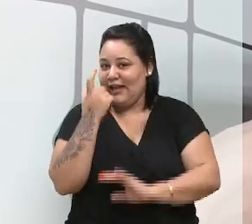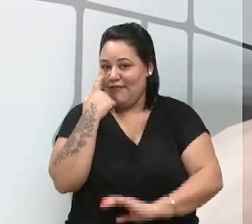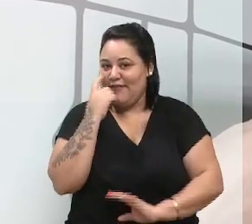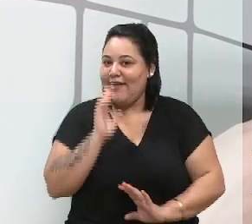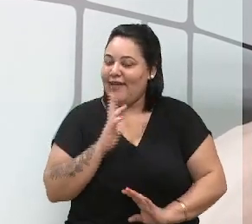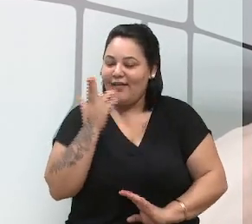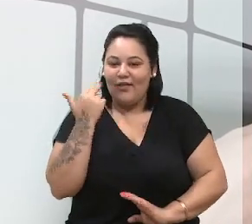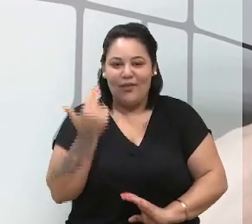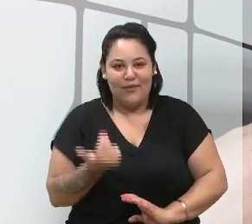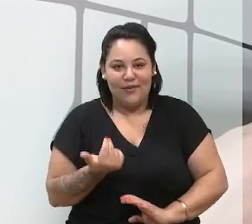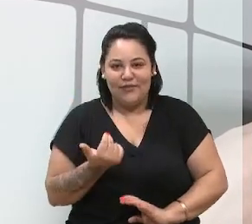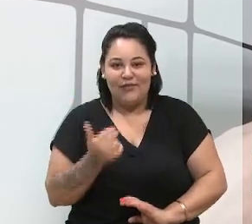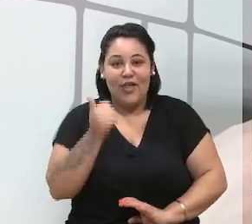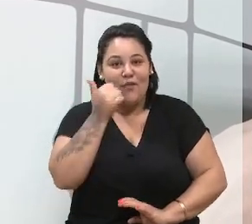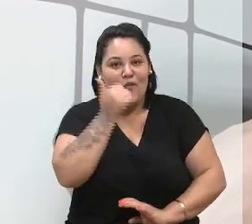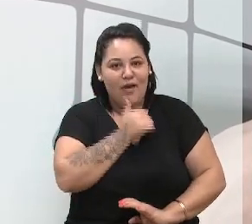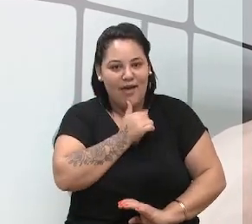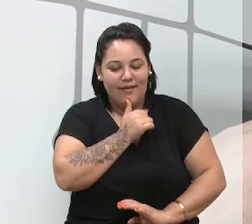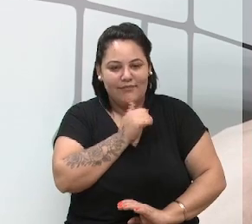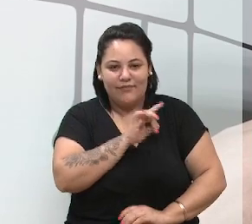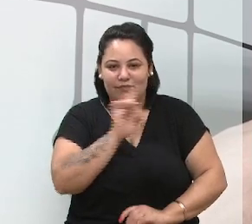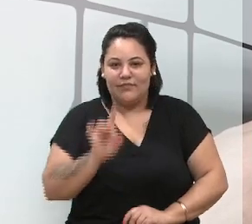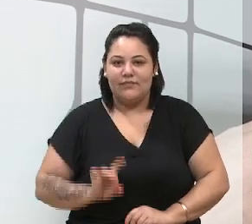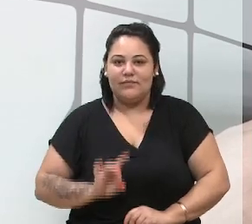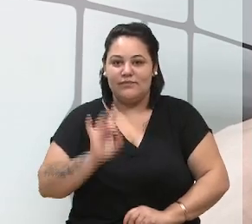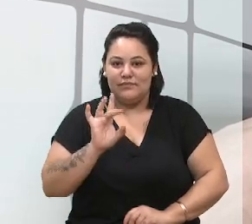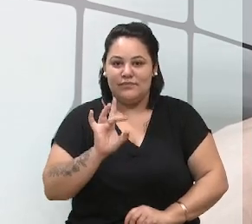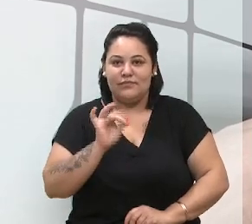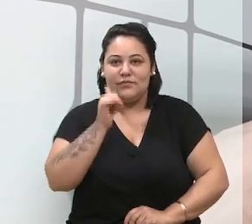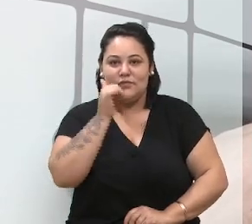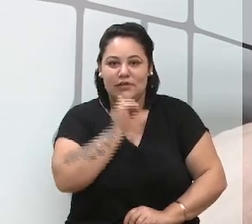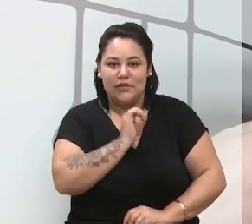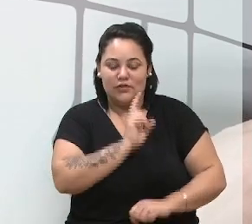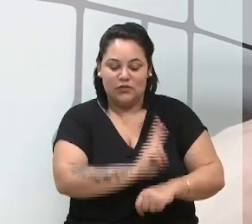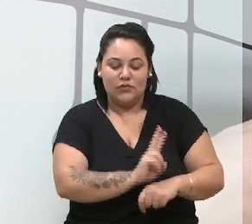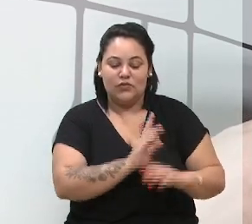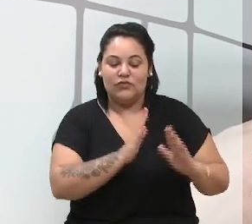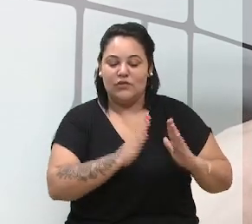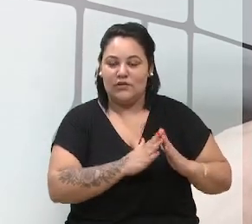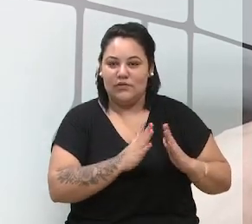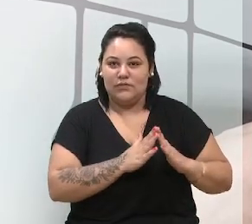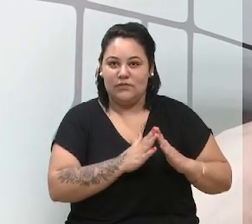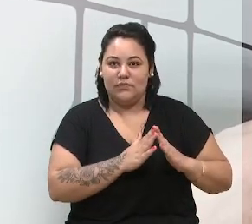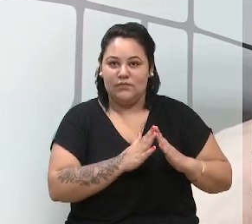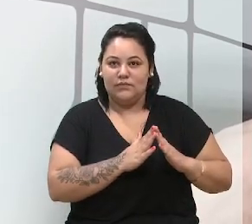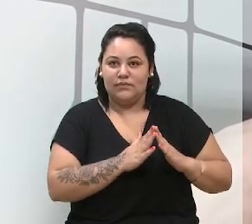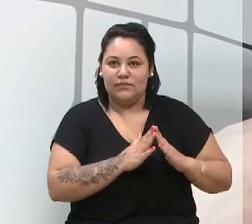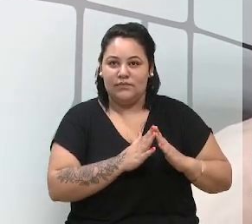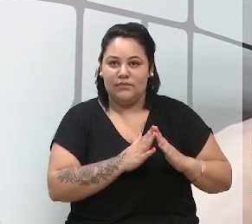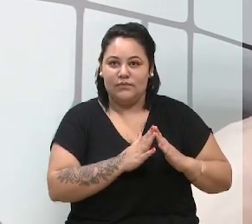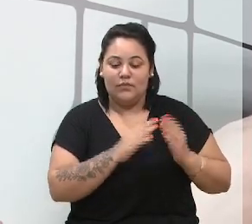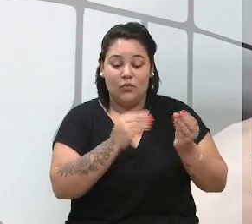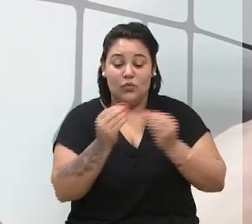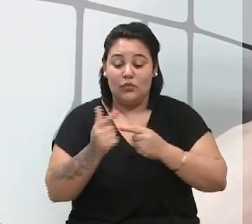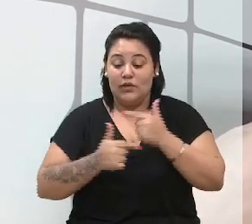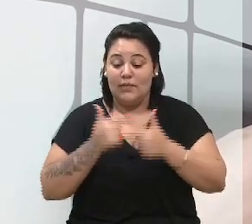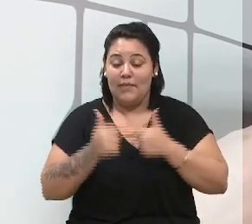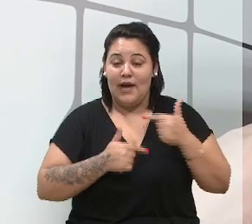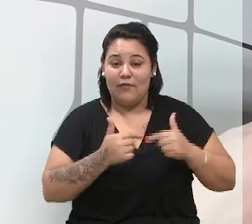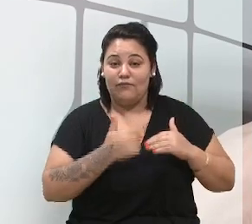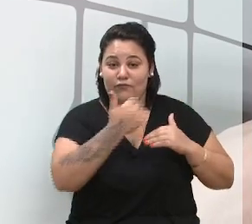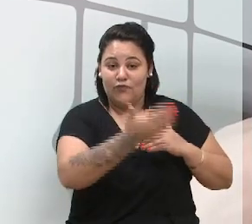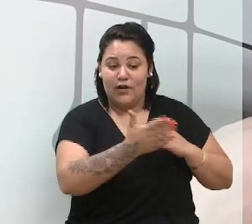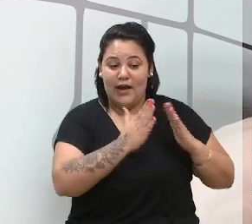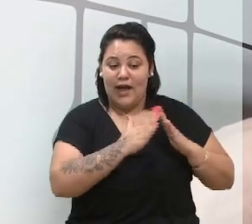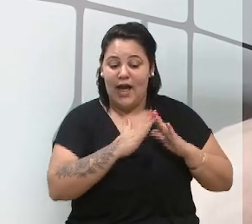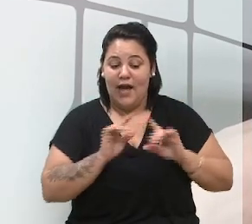mulheres e não só das mulheres donas de casa daquelas mulheres que muitas vezes trabalham fora de casa mas também